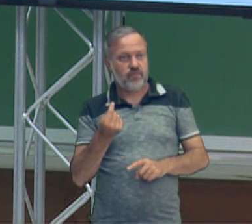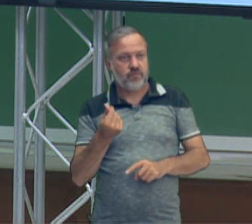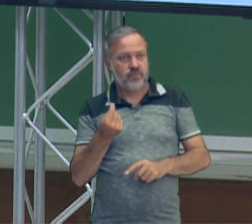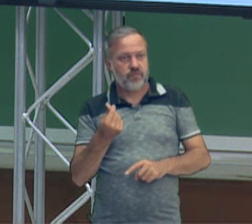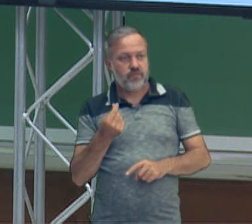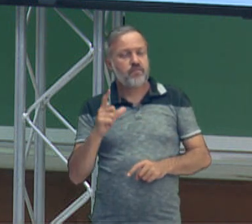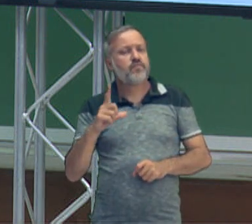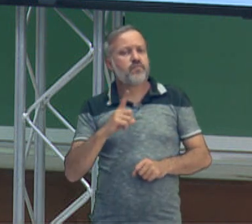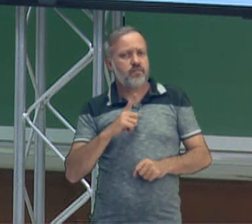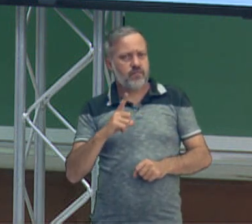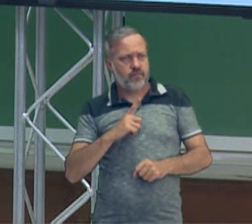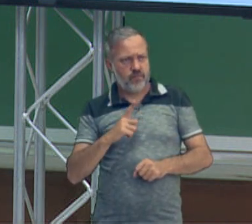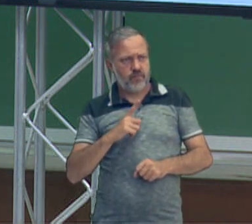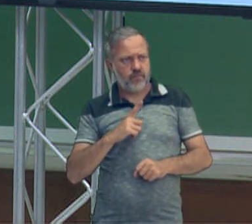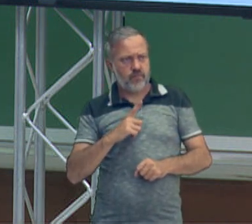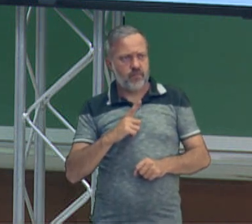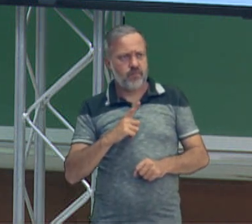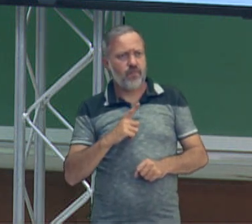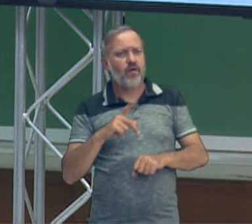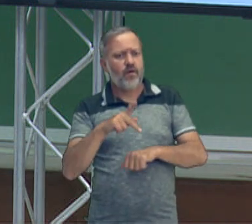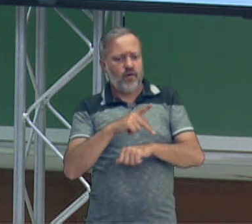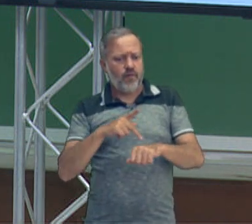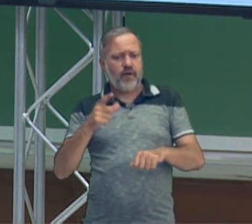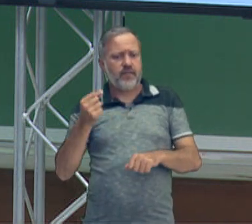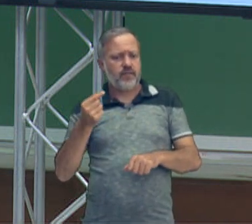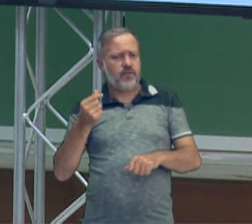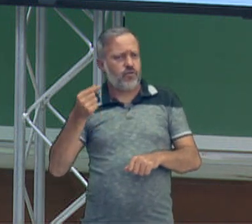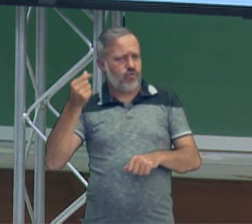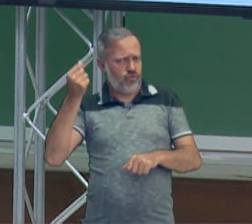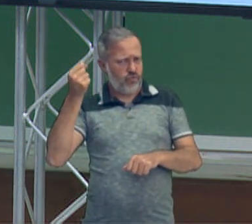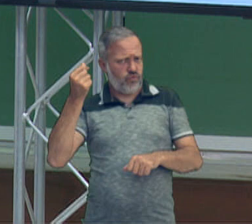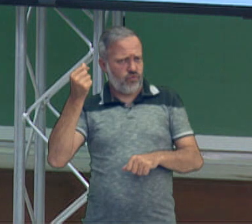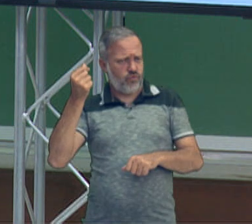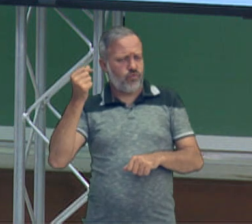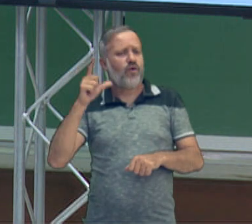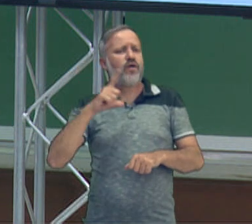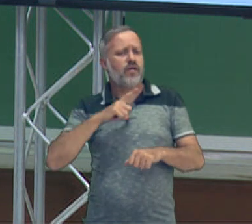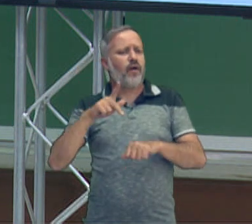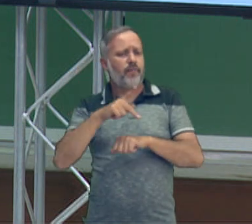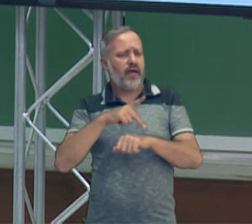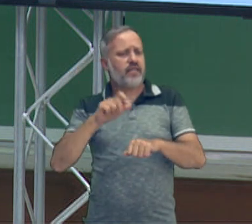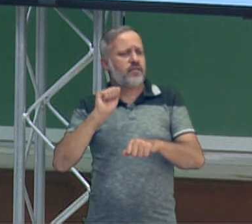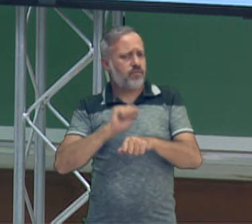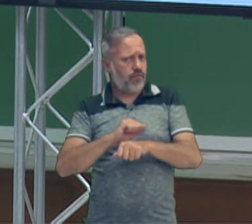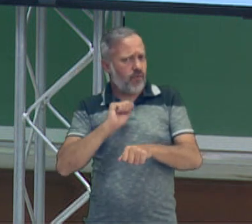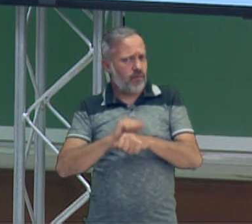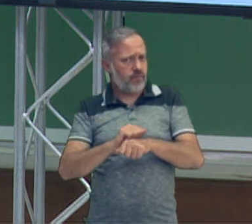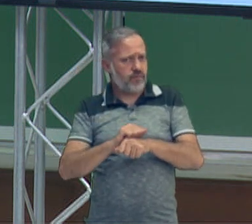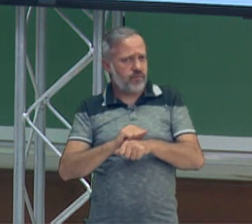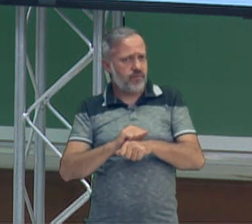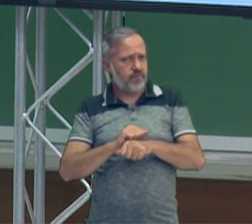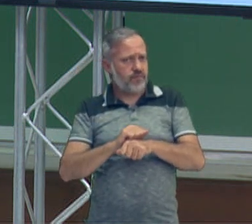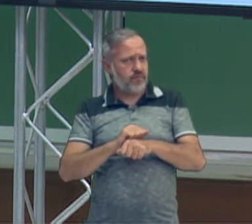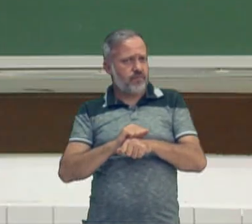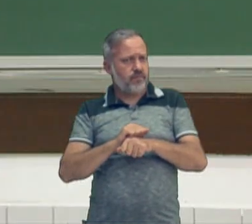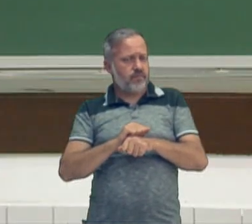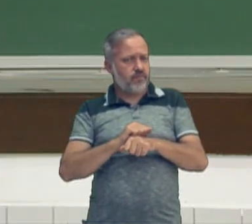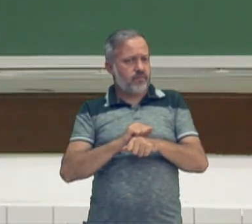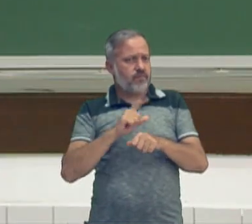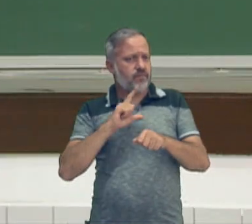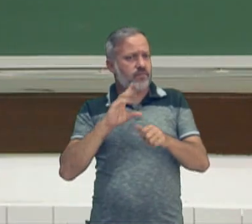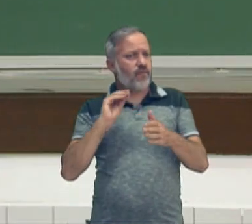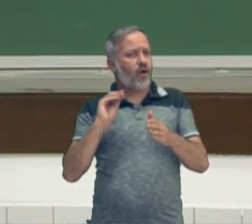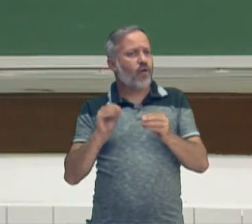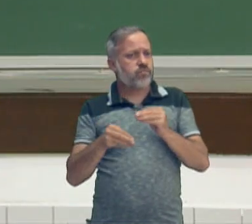economia existe mesmo aqueles que são ricos, aqueles que são pobres. E dentro dessa regionalização, né, a gente colocou isso